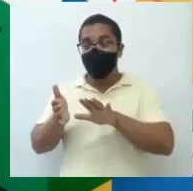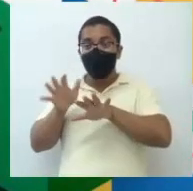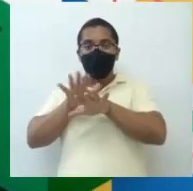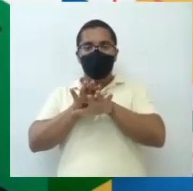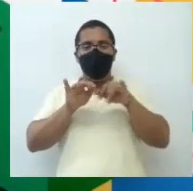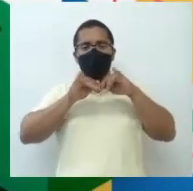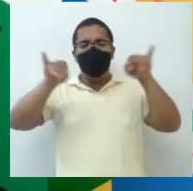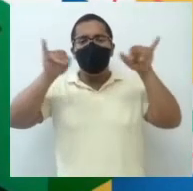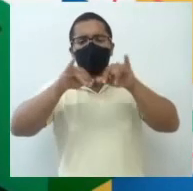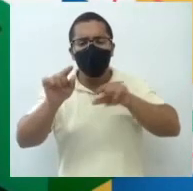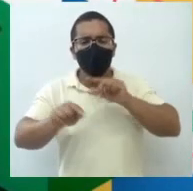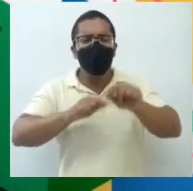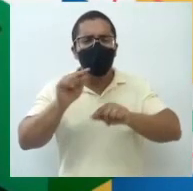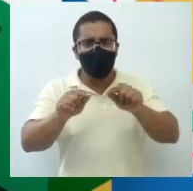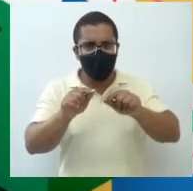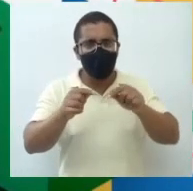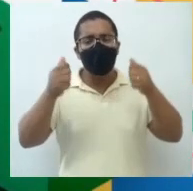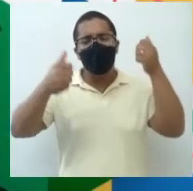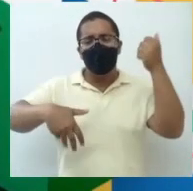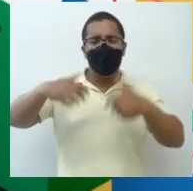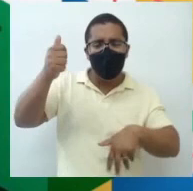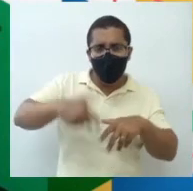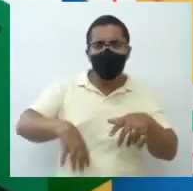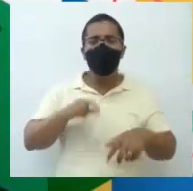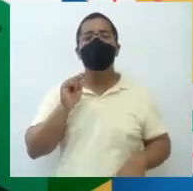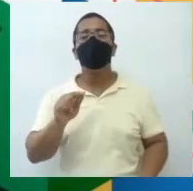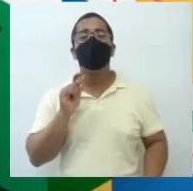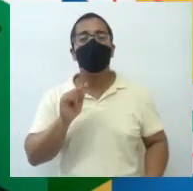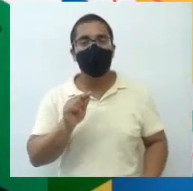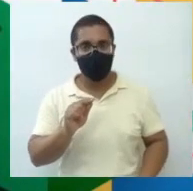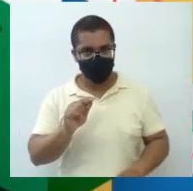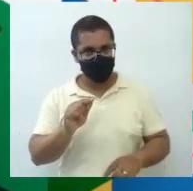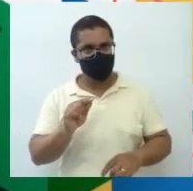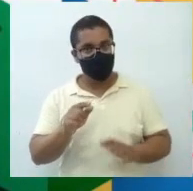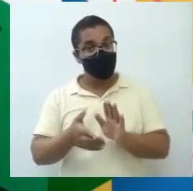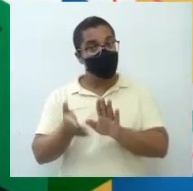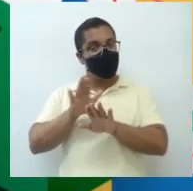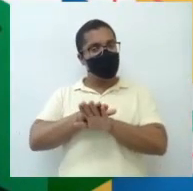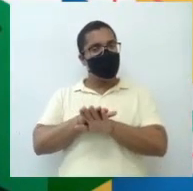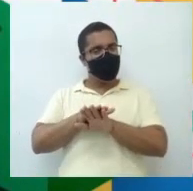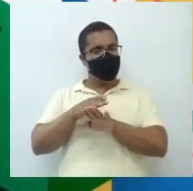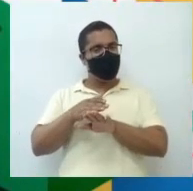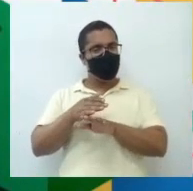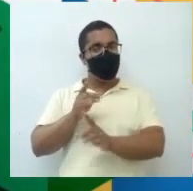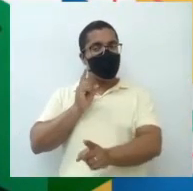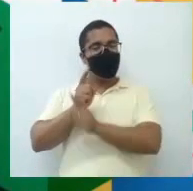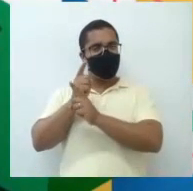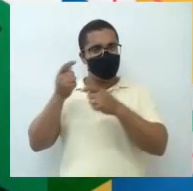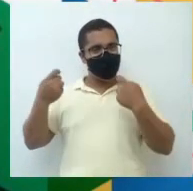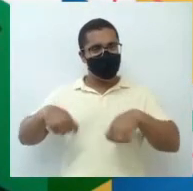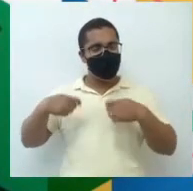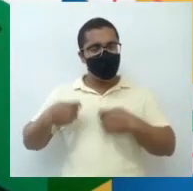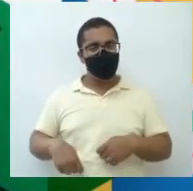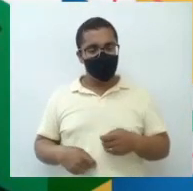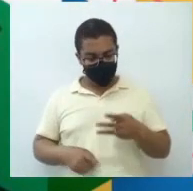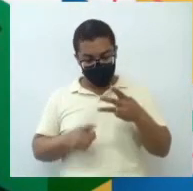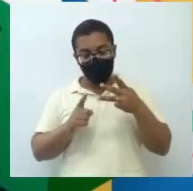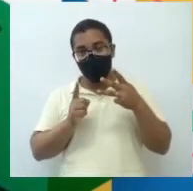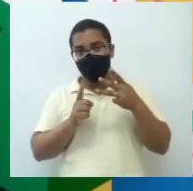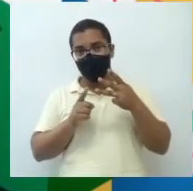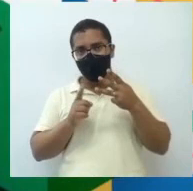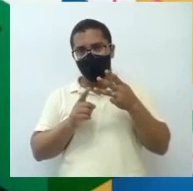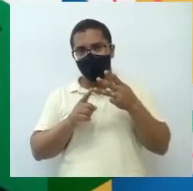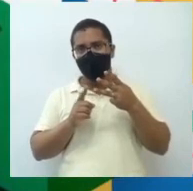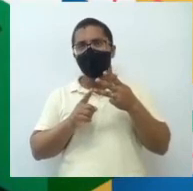anunciado ou enunciado Ok e o terceiro ponto que o pensamento do agir comunicativo vai nos trazer